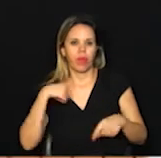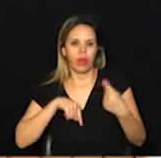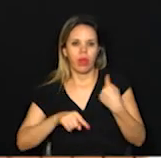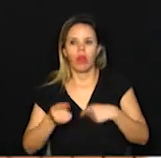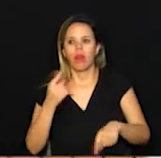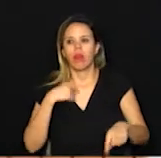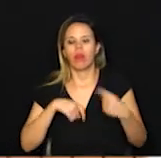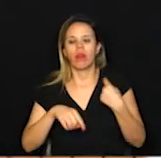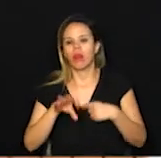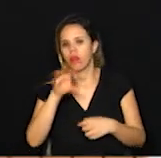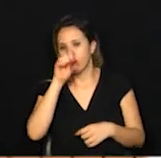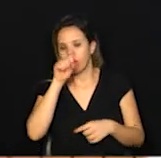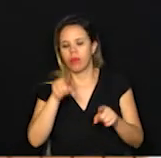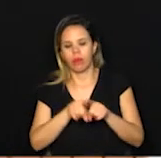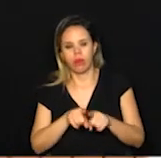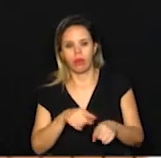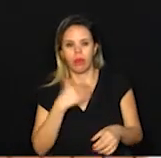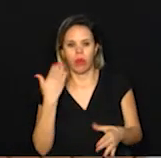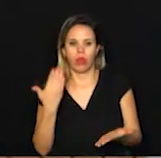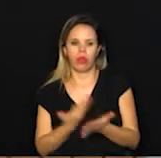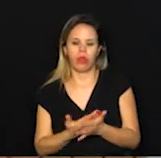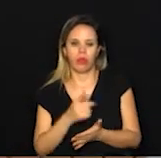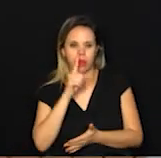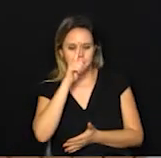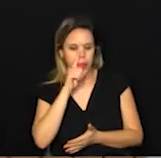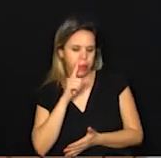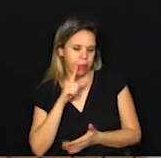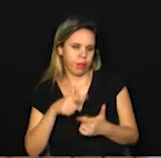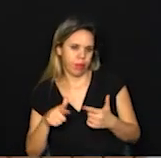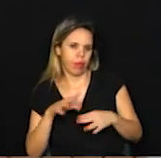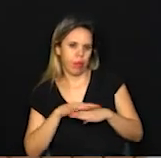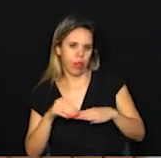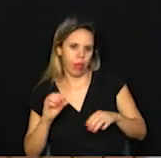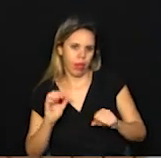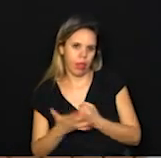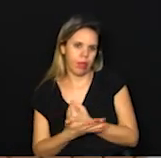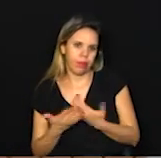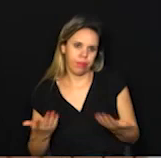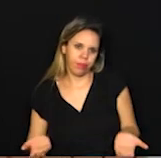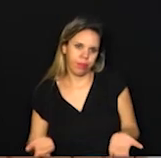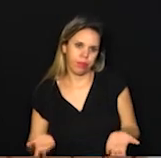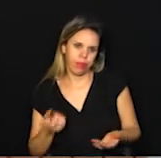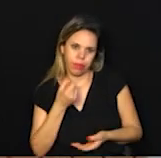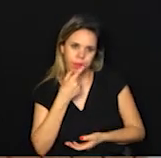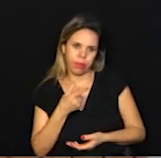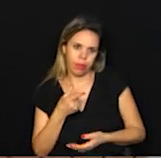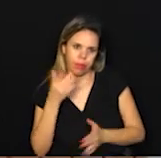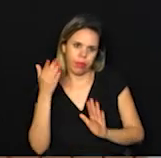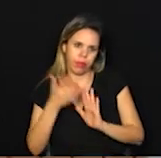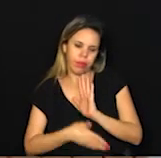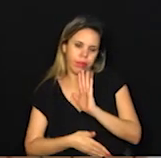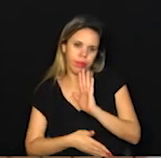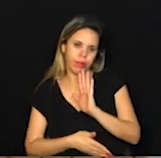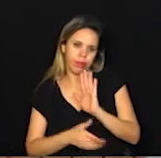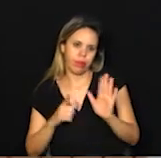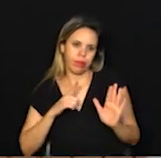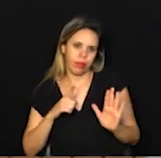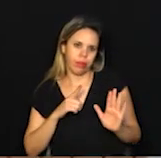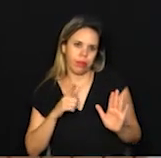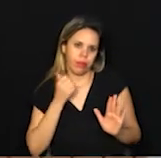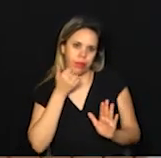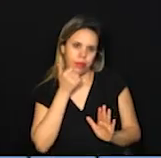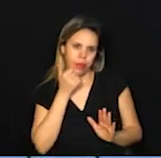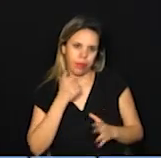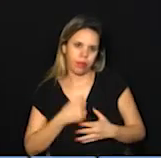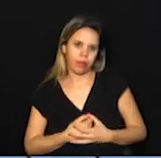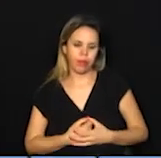também, mesmo o paciente tendo curado da Covid. Então, esses são medicamentos comprovados, que têm comprovação